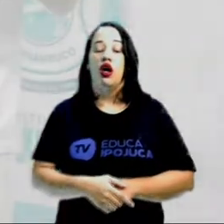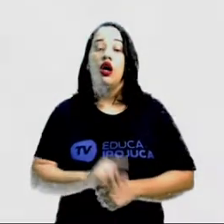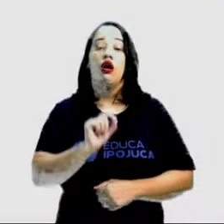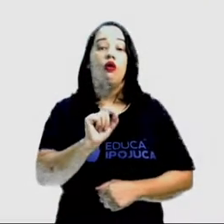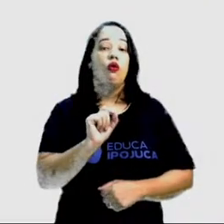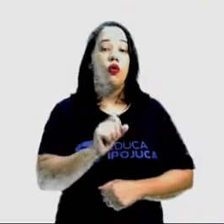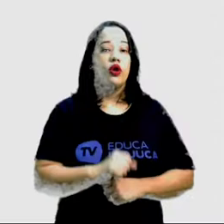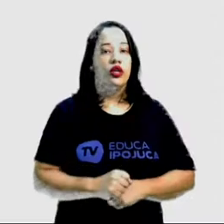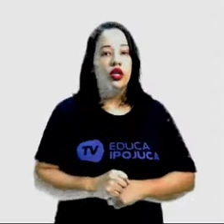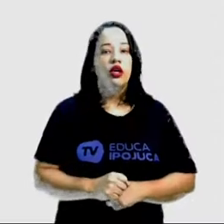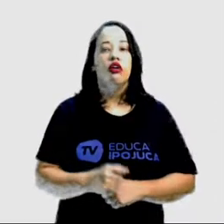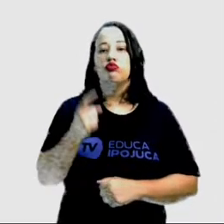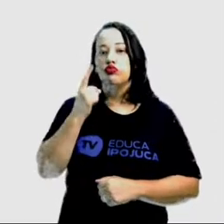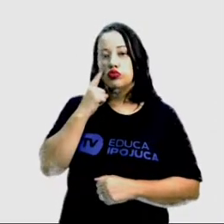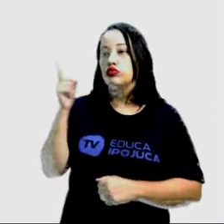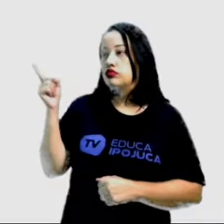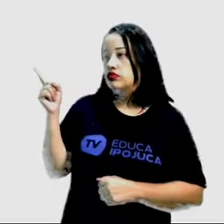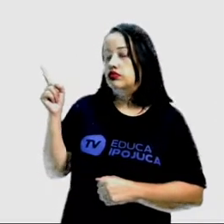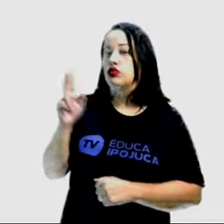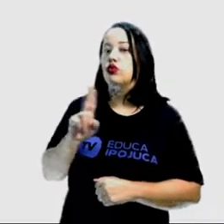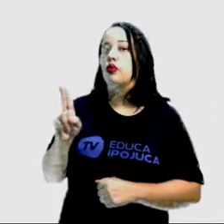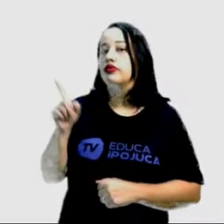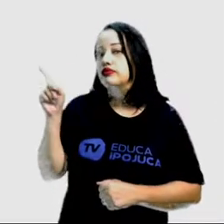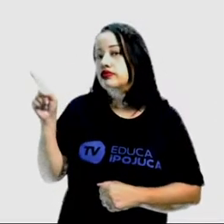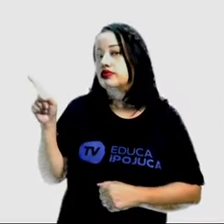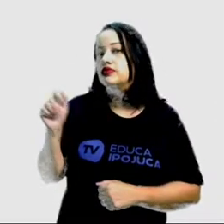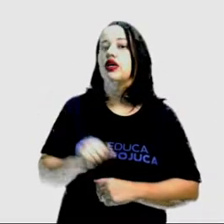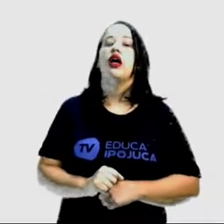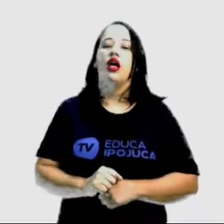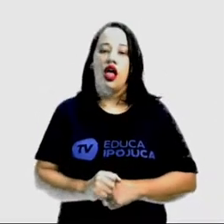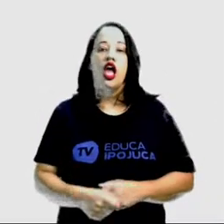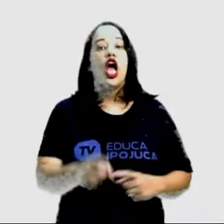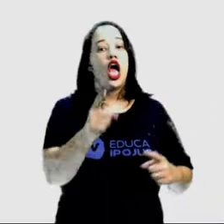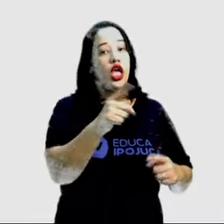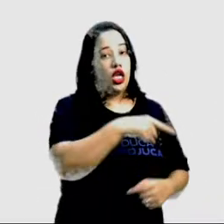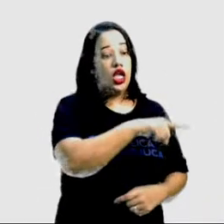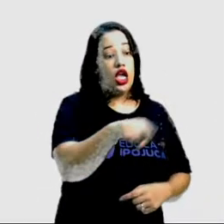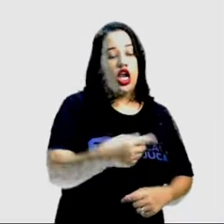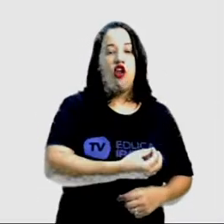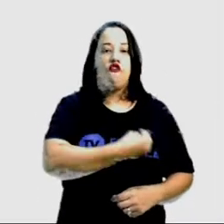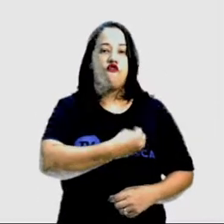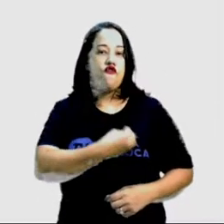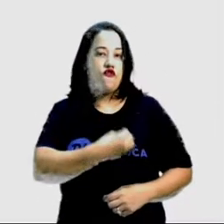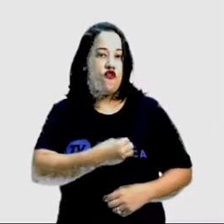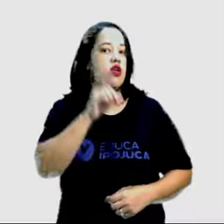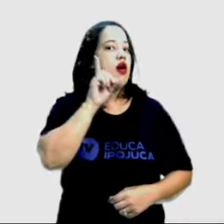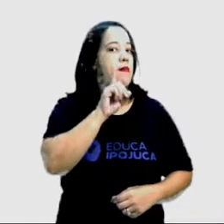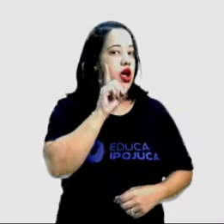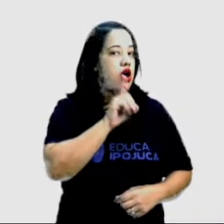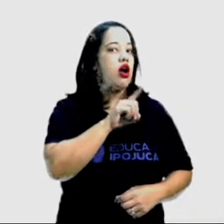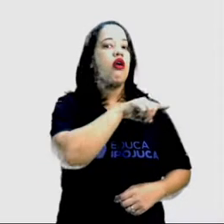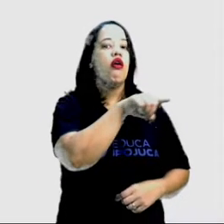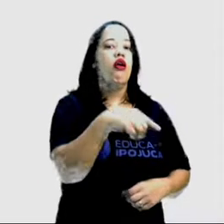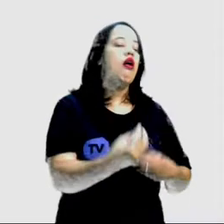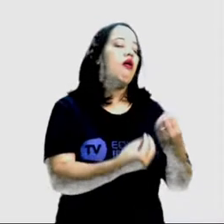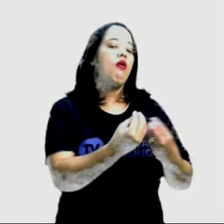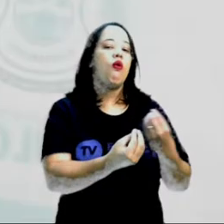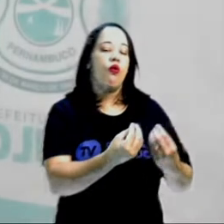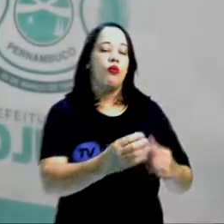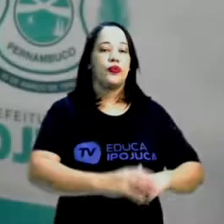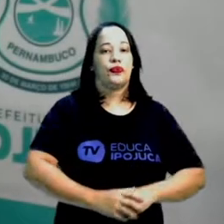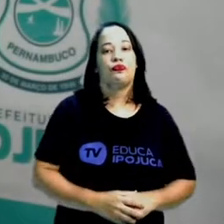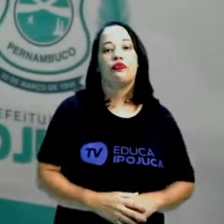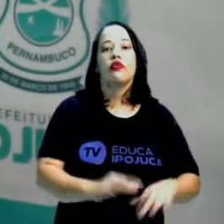chamado american way of life um estilo de vida americano que é que é o estilo de vida americano